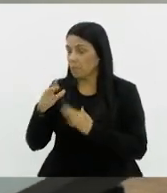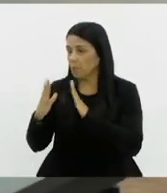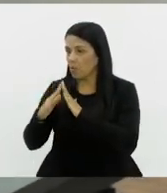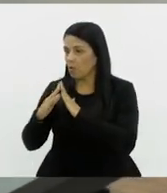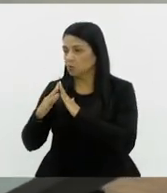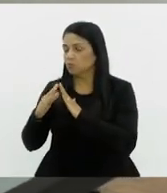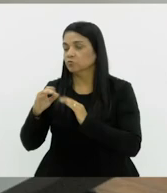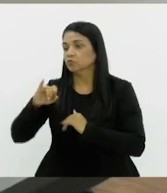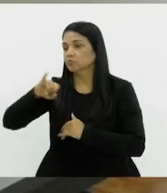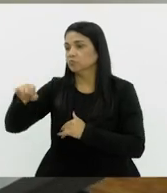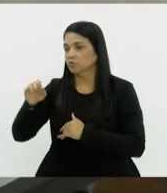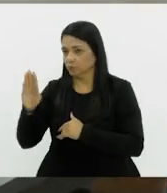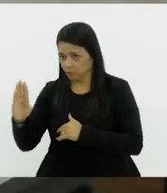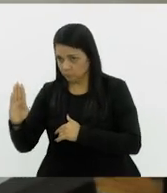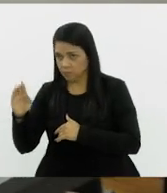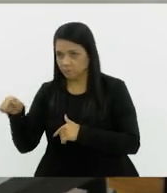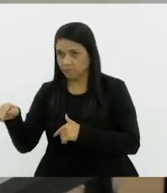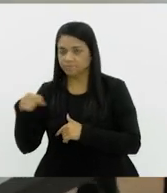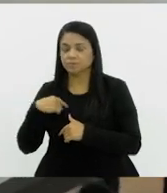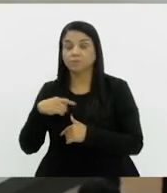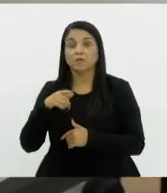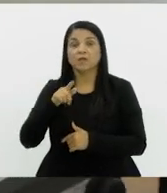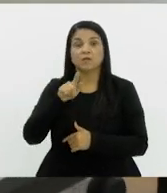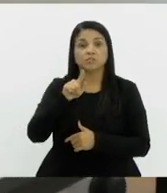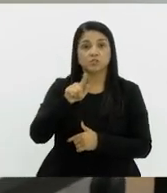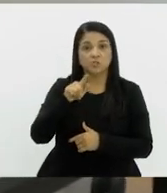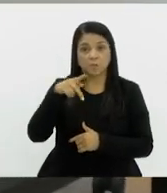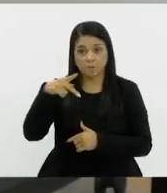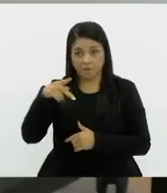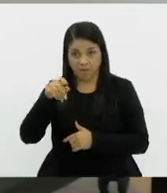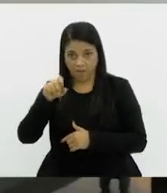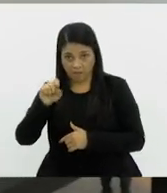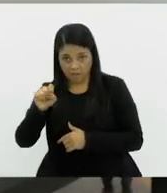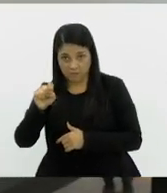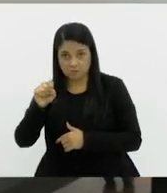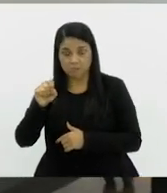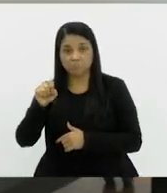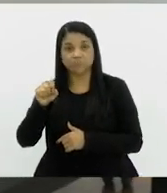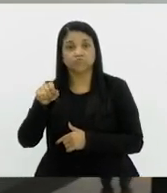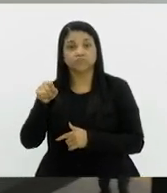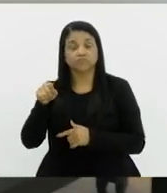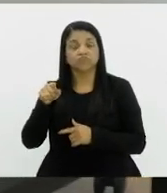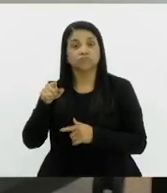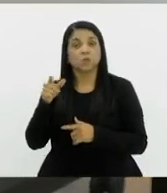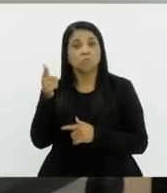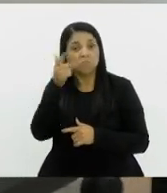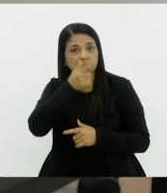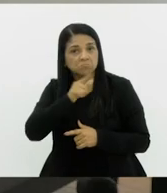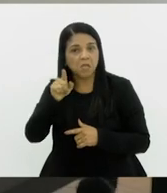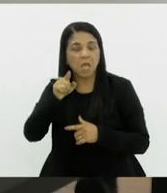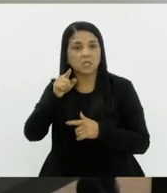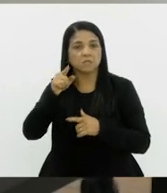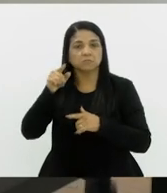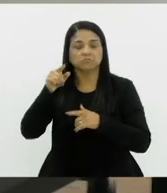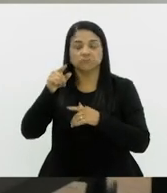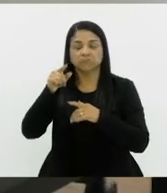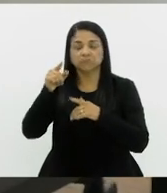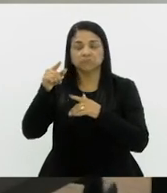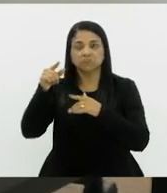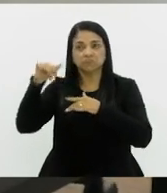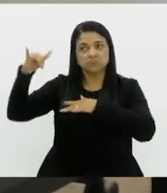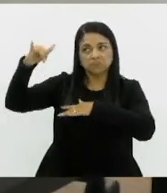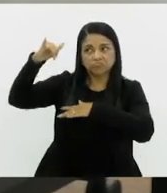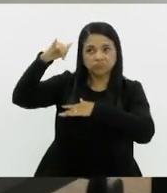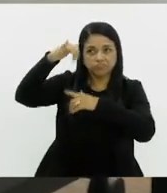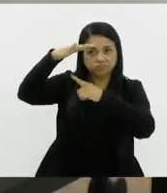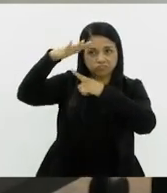o GPS, ele funcionaria nessa altitude? Eu acredito que sim, porque ele é satélite. Então, o mesmo sistema